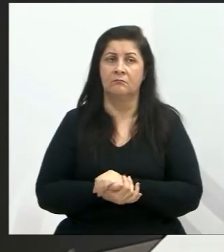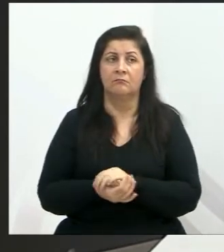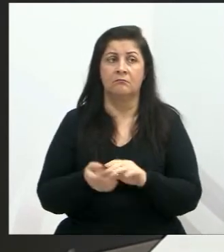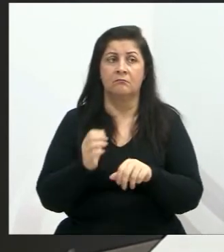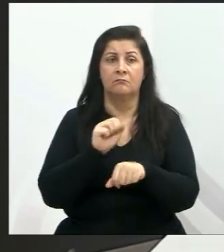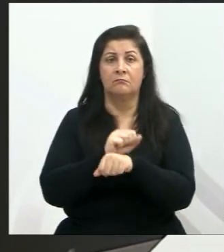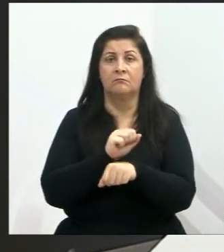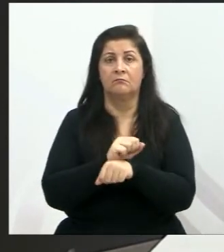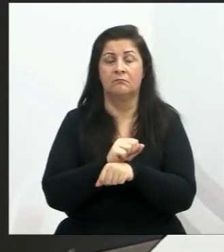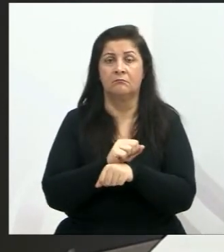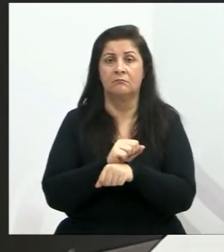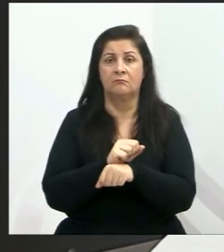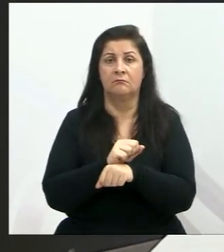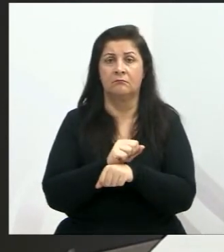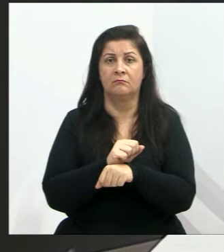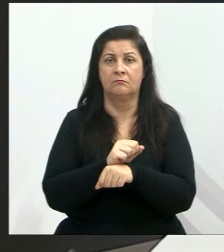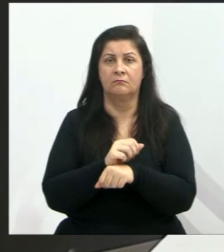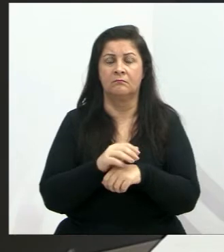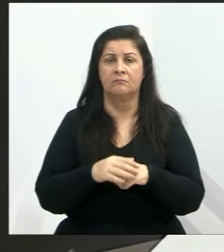só o aval